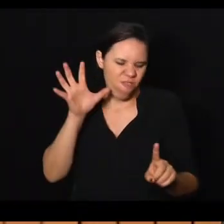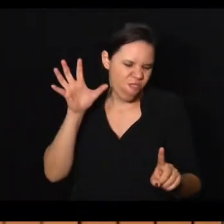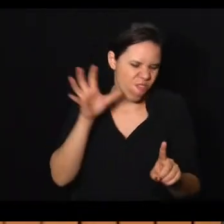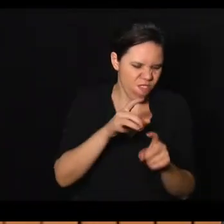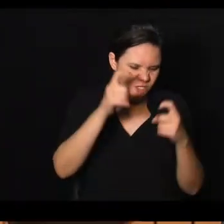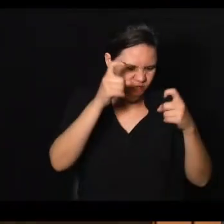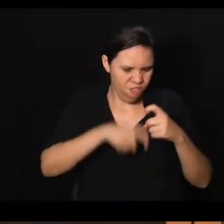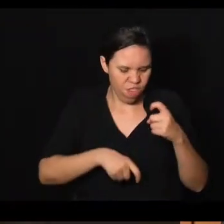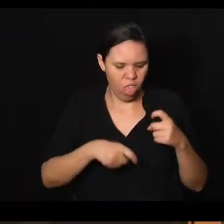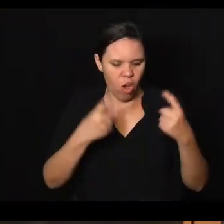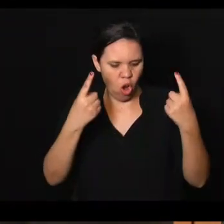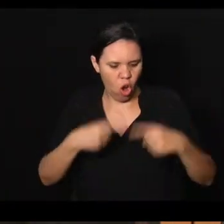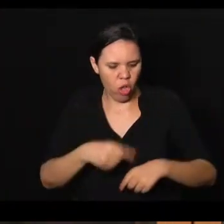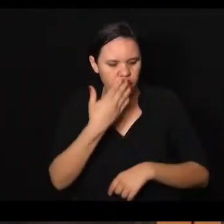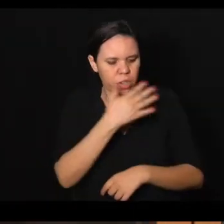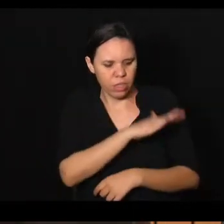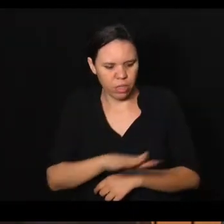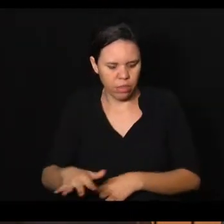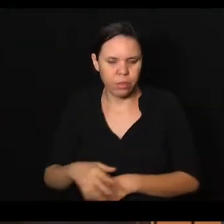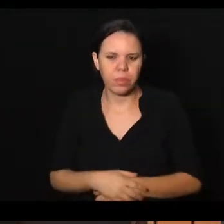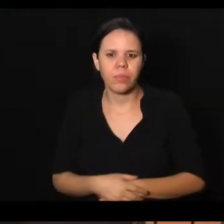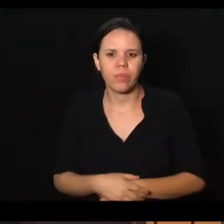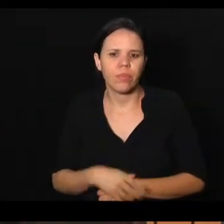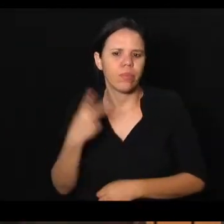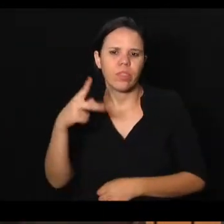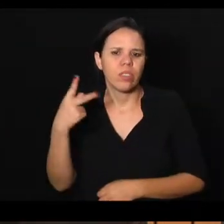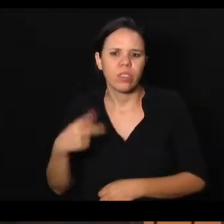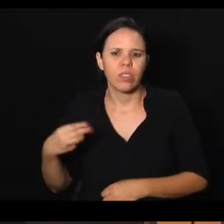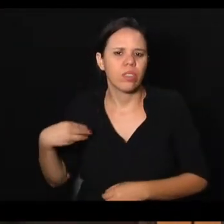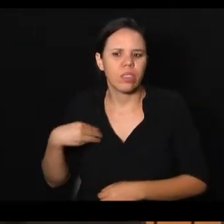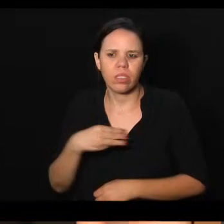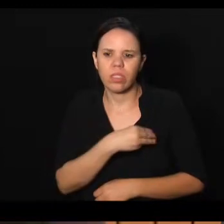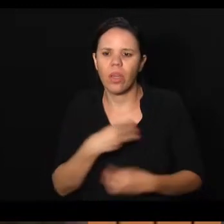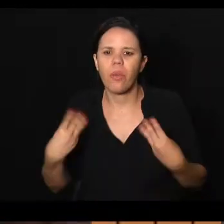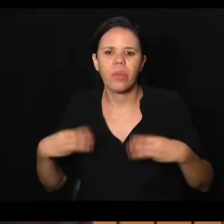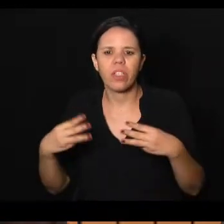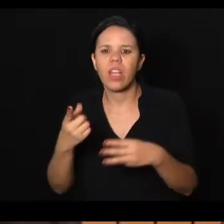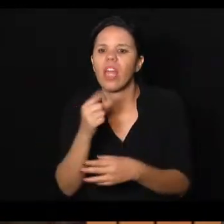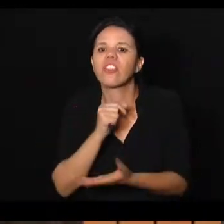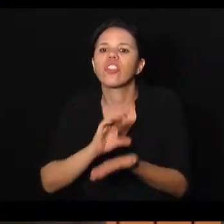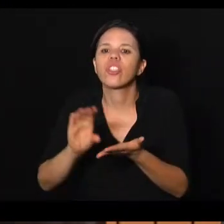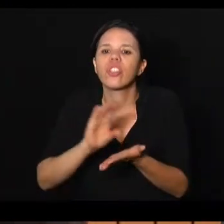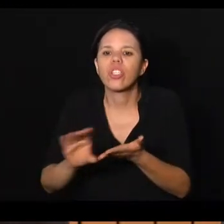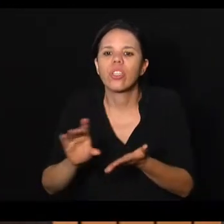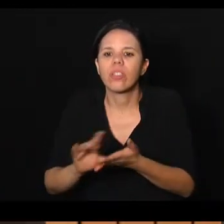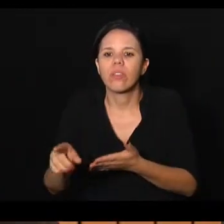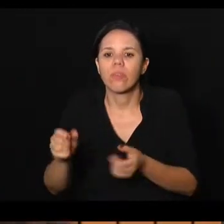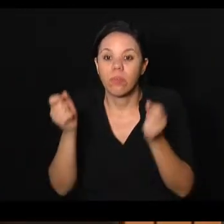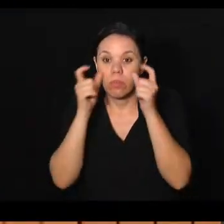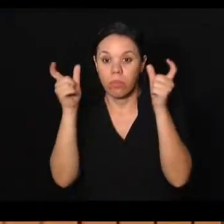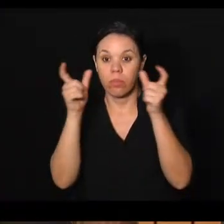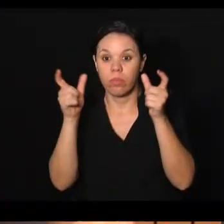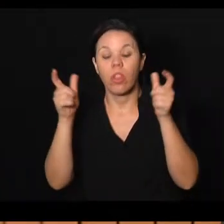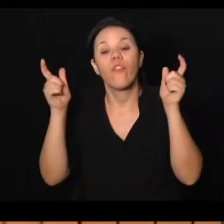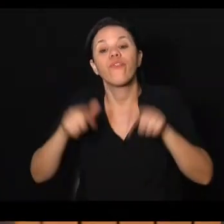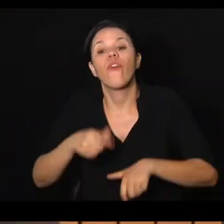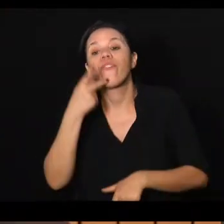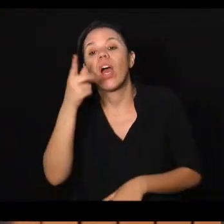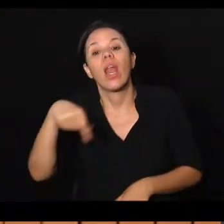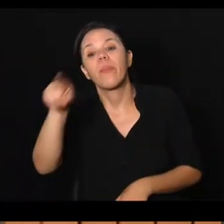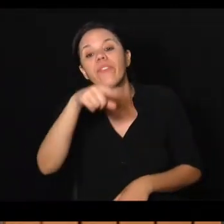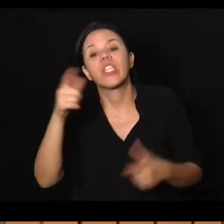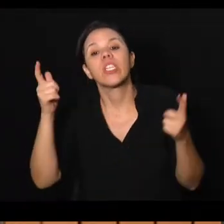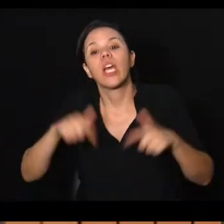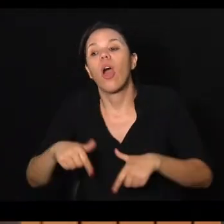contra a criança. Ministra, mas seu ministério tem dinheiro? Não. E da onde esses carros? Pasmem. Vou dizer para vocês de onde